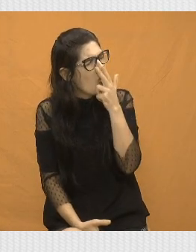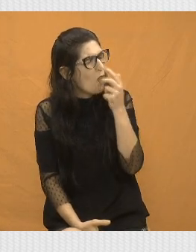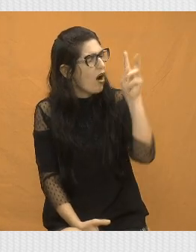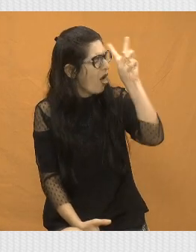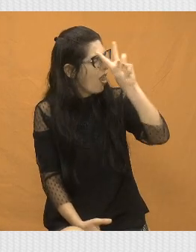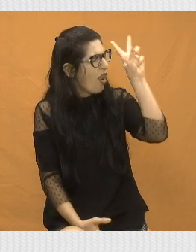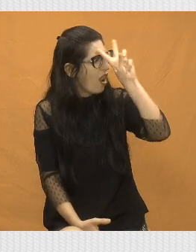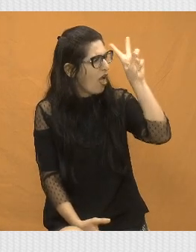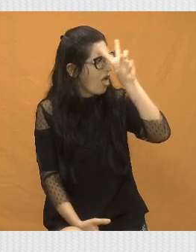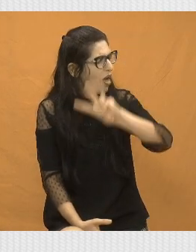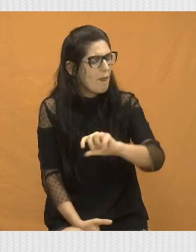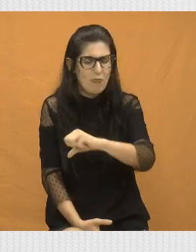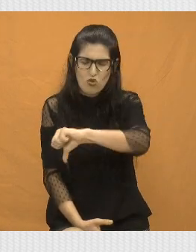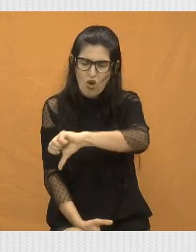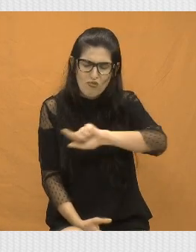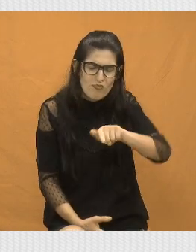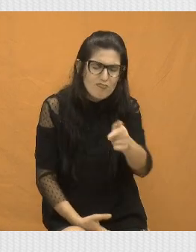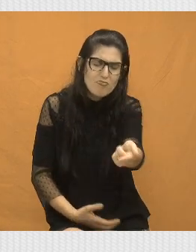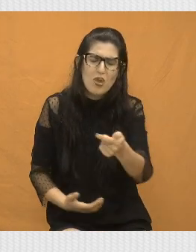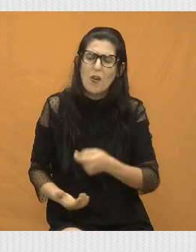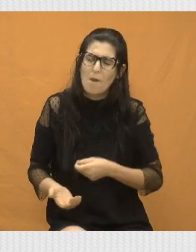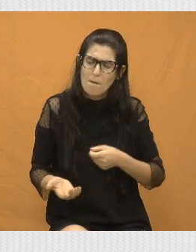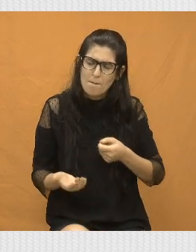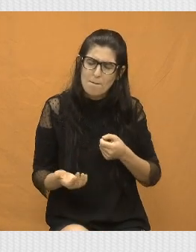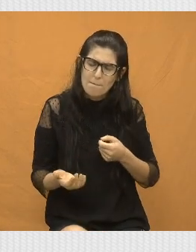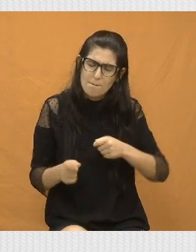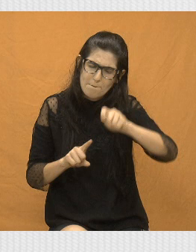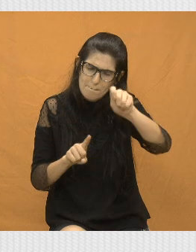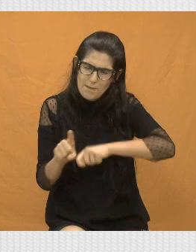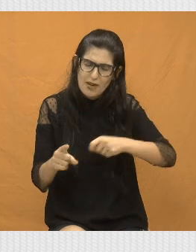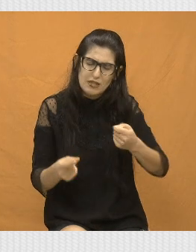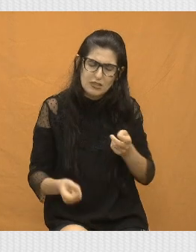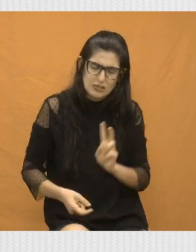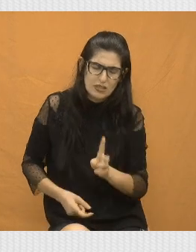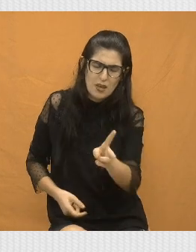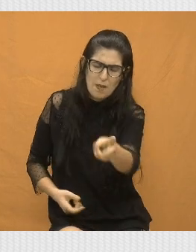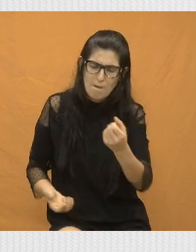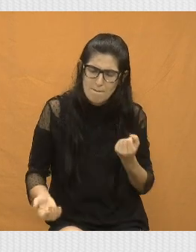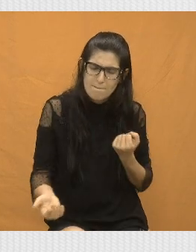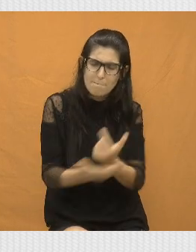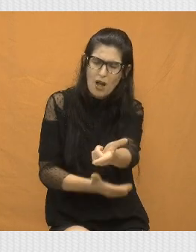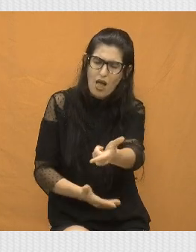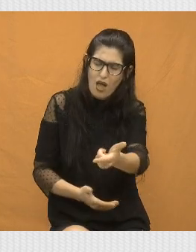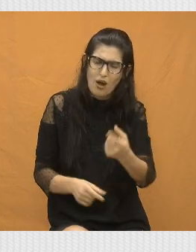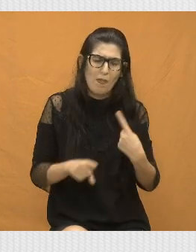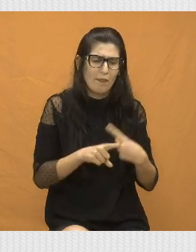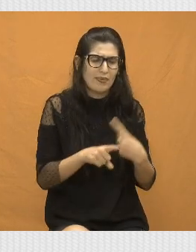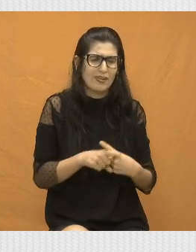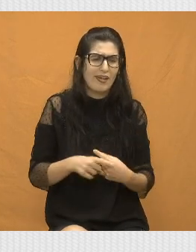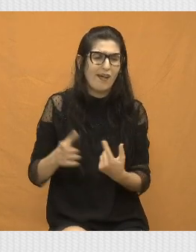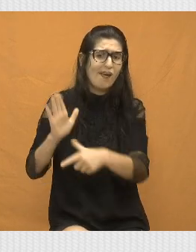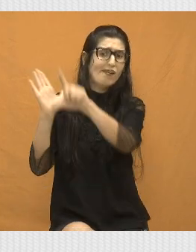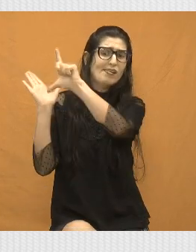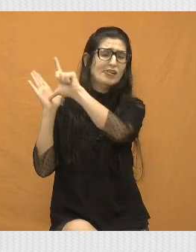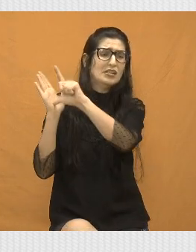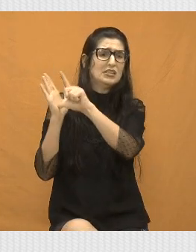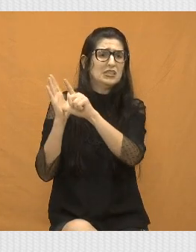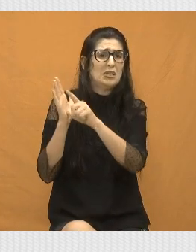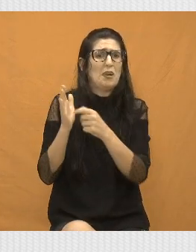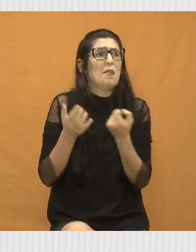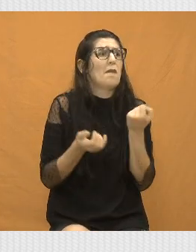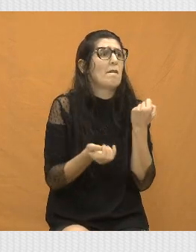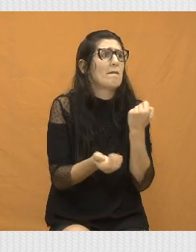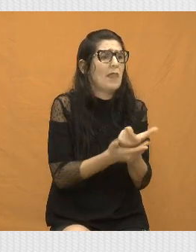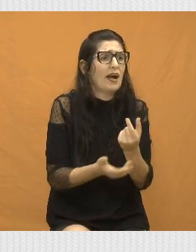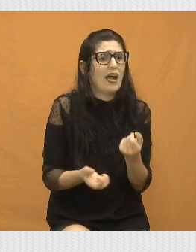deles também, 9.000 por mês, que é da arrecadação que eles têm, dos lotes que eles têm lá financiado ainda, que as pessoas, né, têm